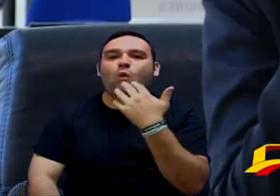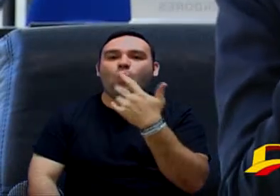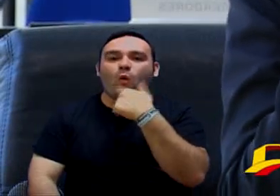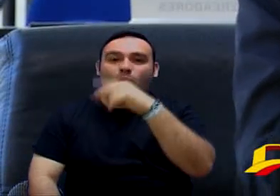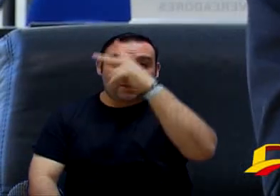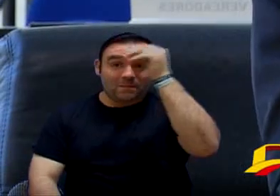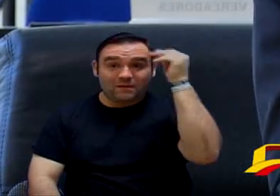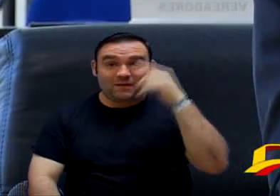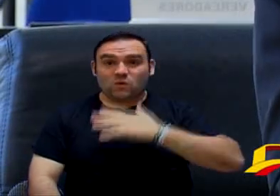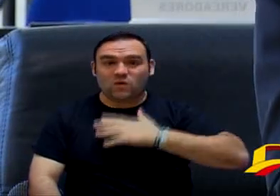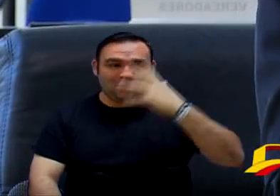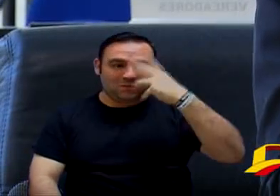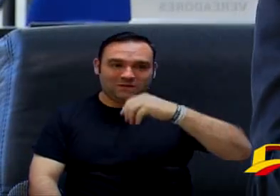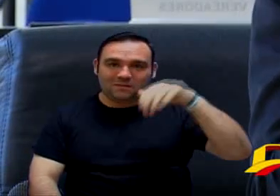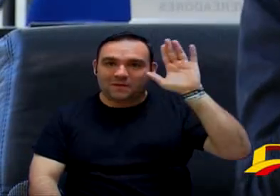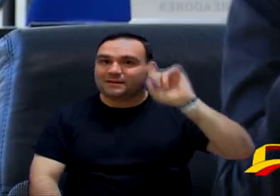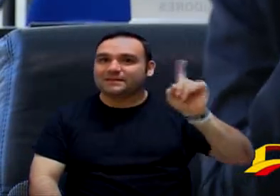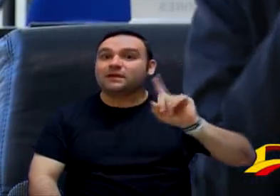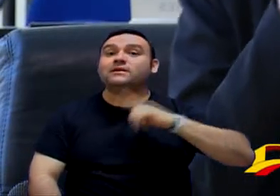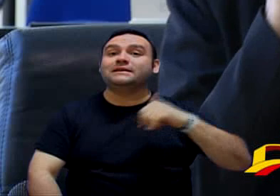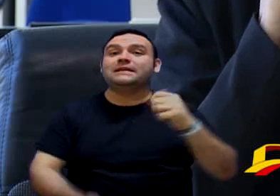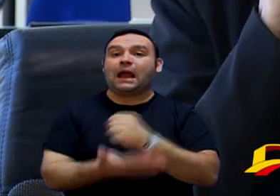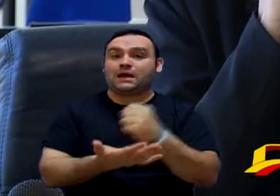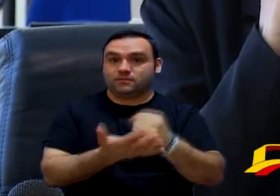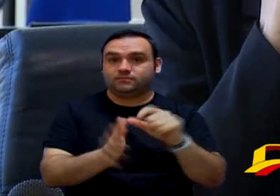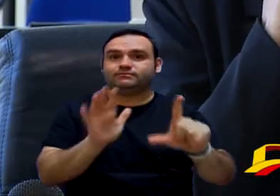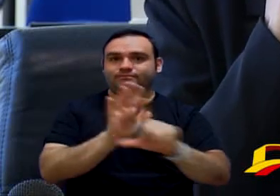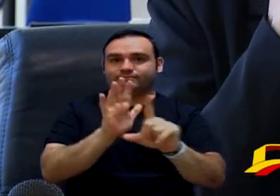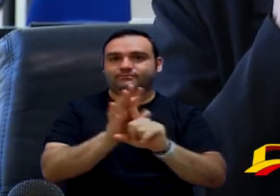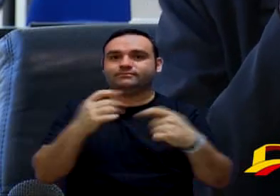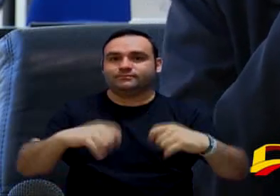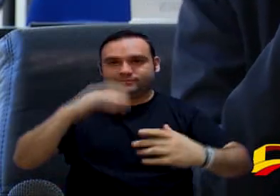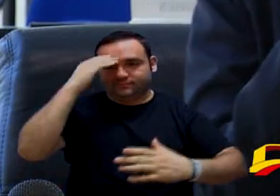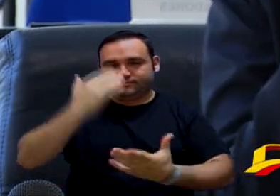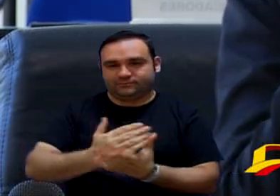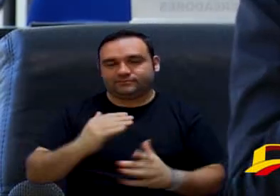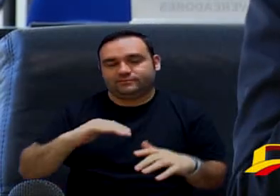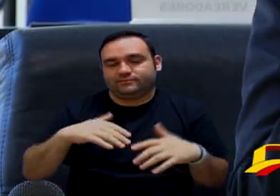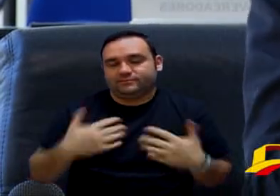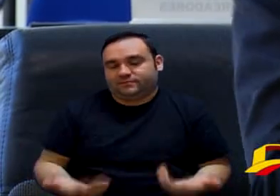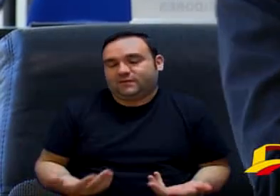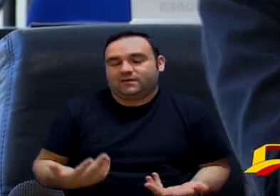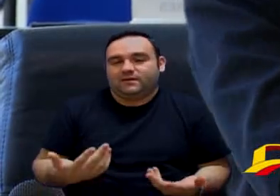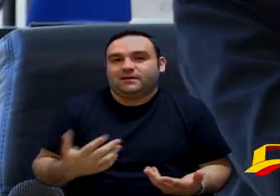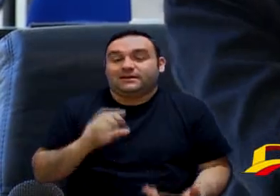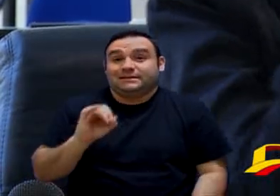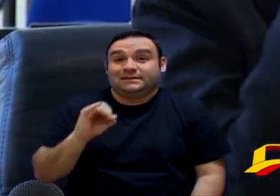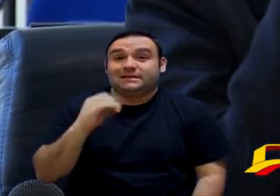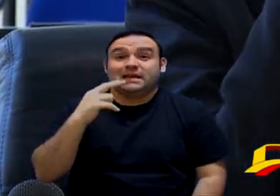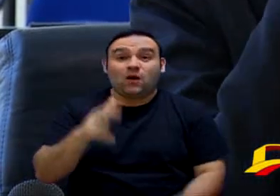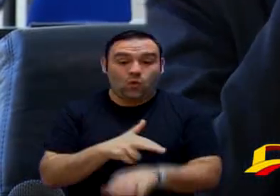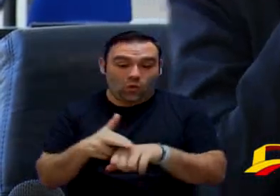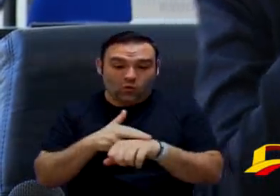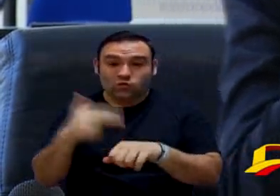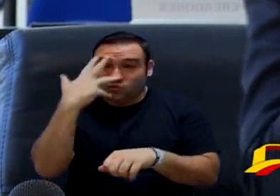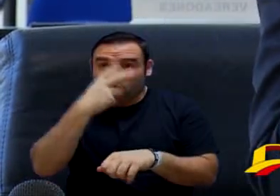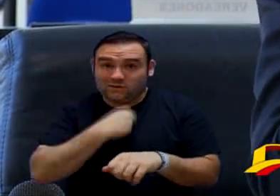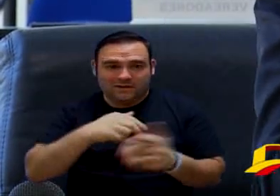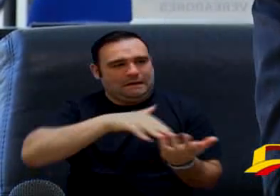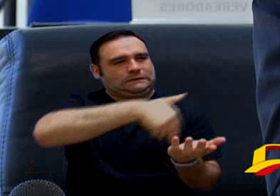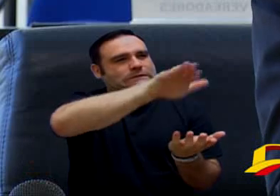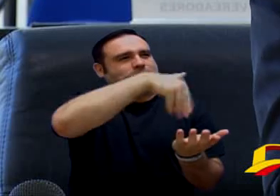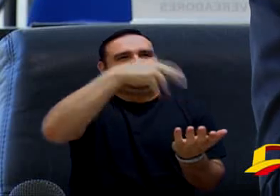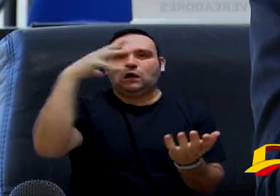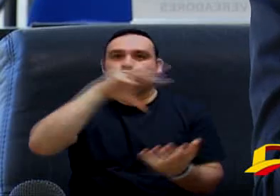o prefeito acha que é mais bonito tem uma regulamentação para que seja assim então se eu achar que a cor roxa é mais bonita eu vou começar